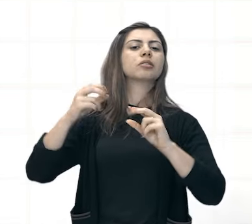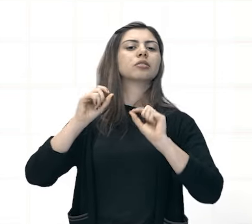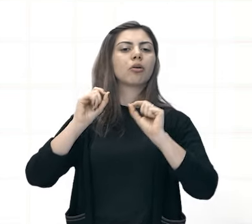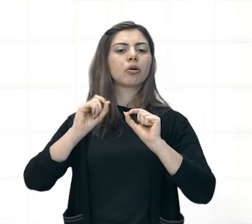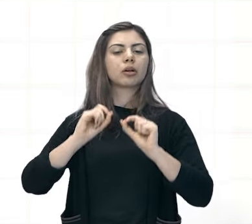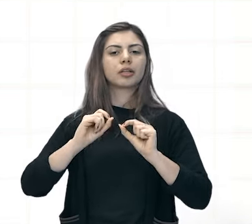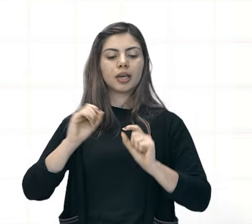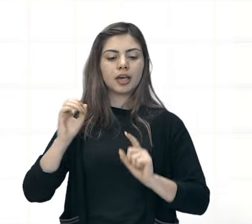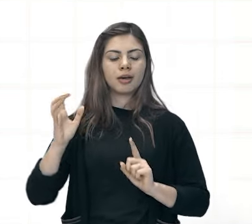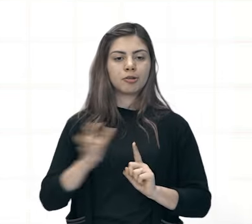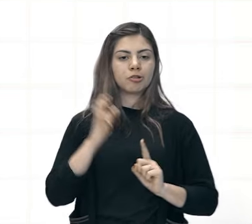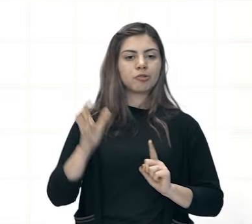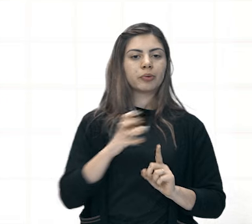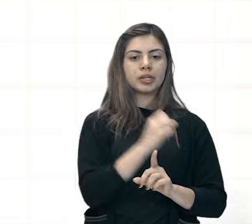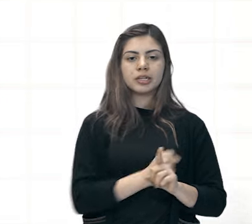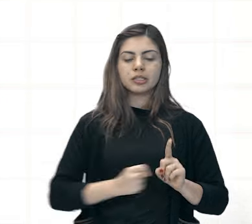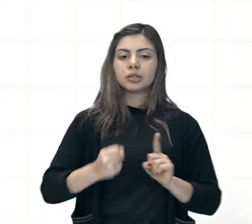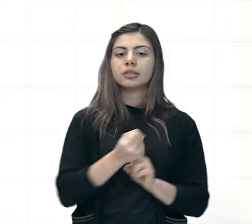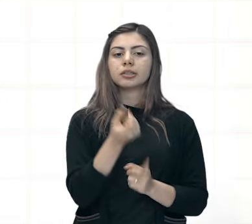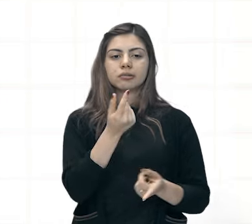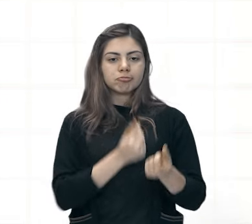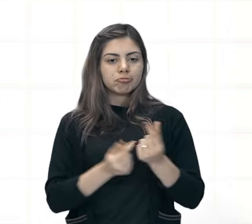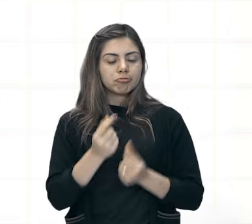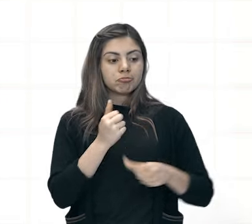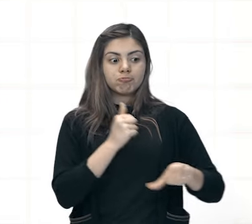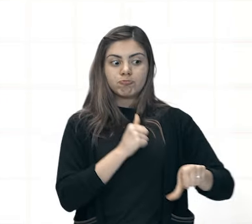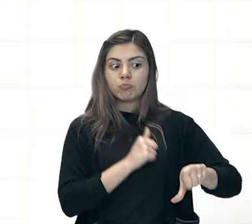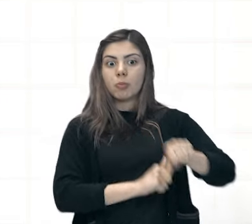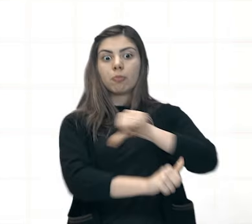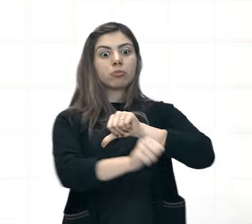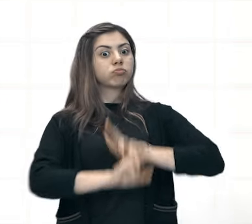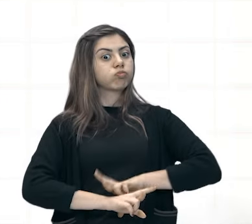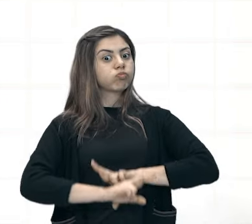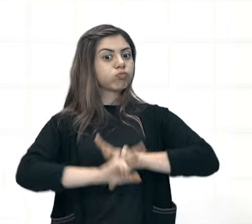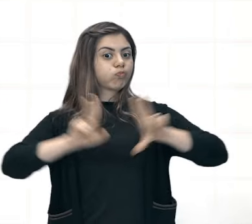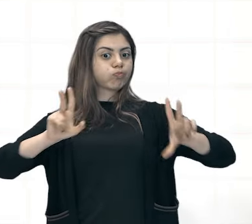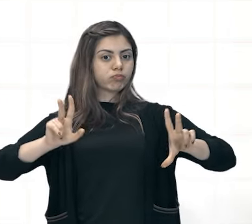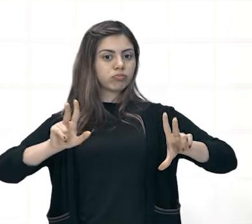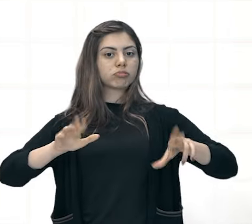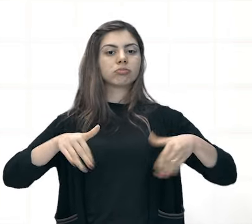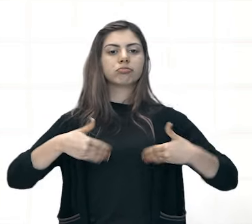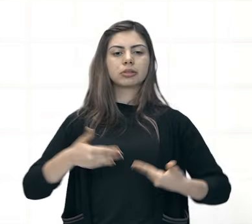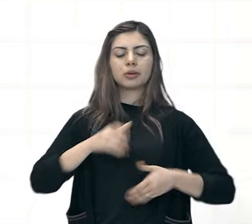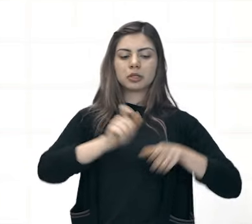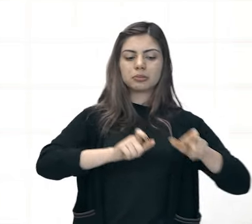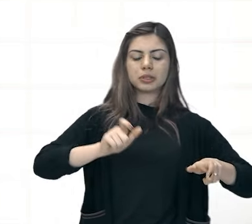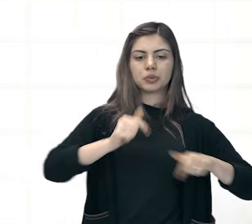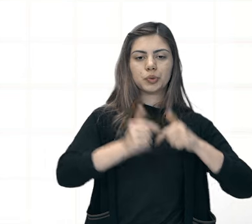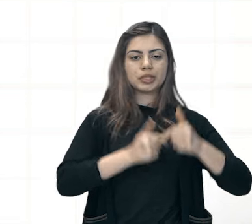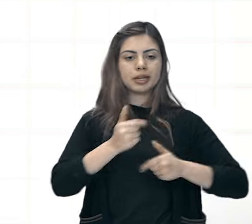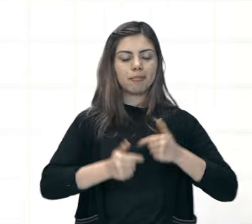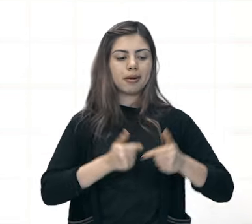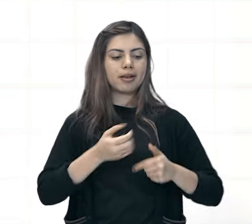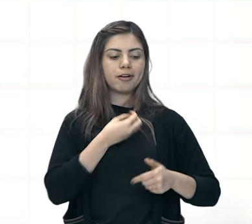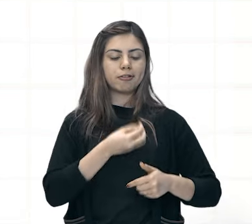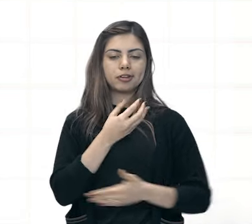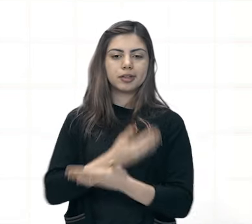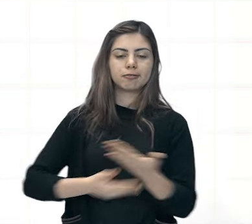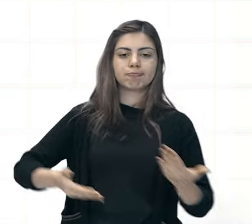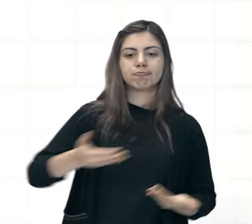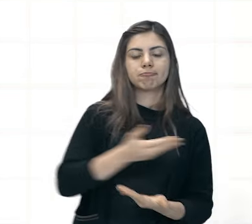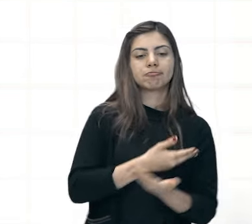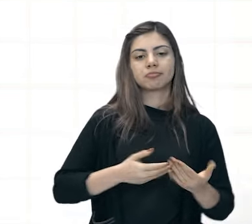profundamente a sociedade e a economia, alterando a maneira como as pessoas trabalhavam, viviam e